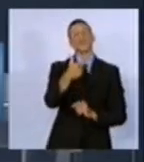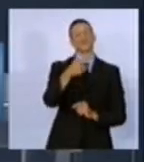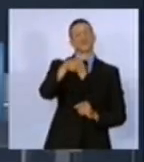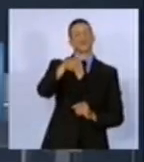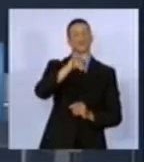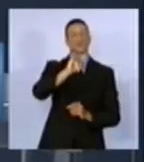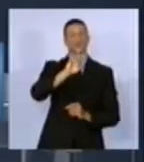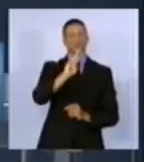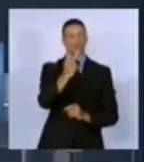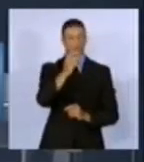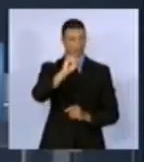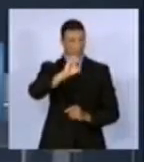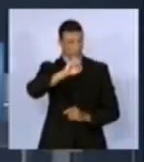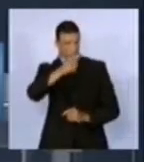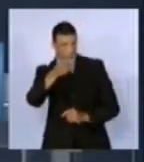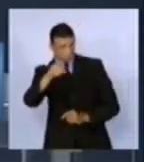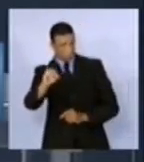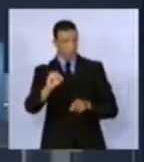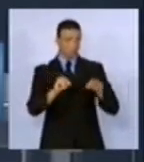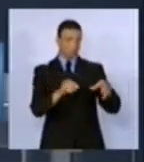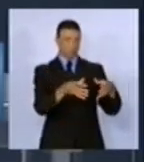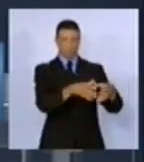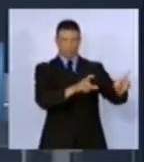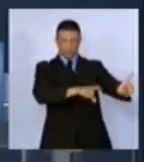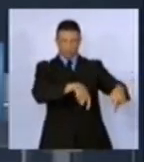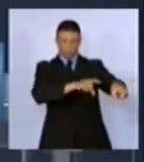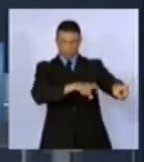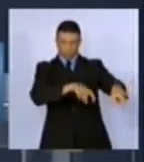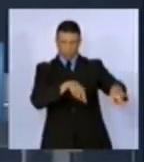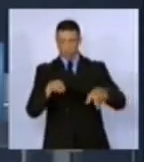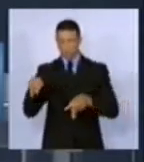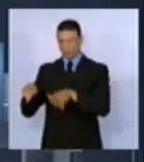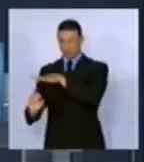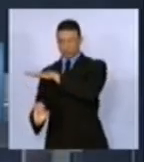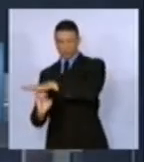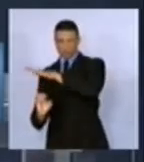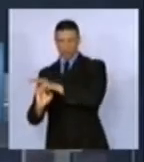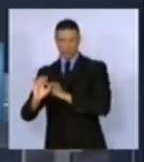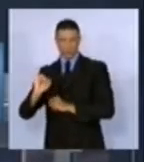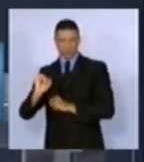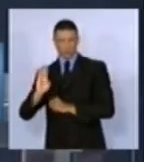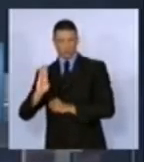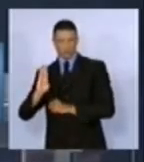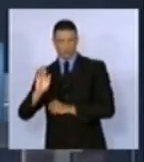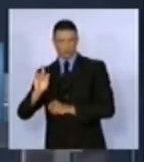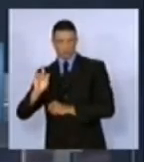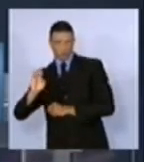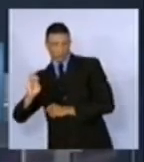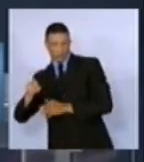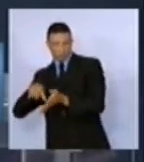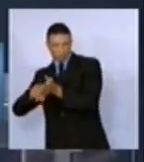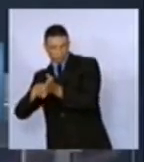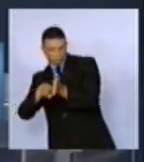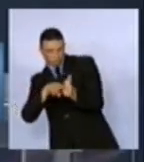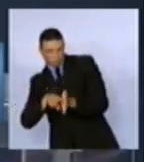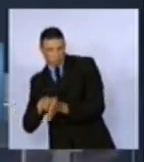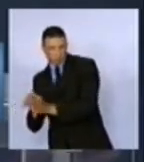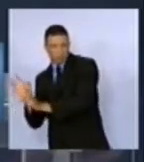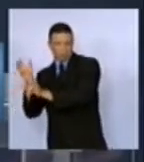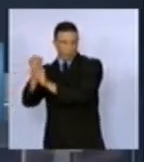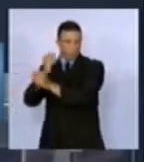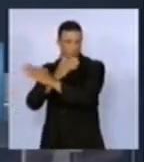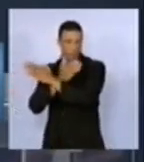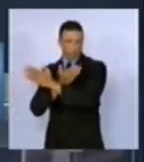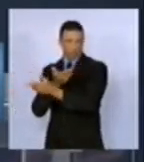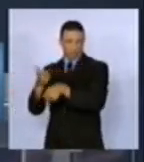gerados na agricultura brasileira esses dados já são pin do IBGE que captam emprego formal e informal eh